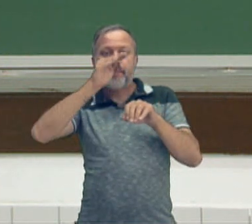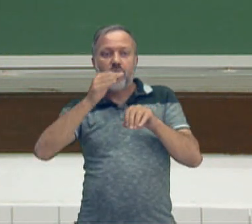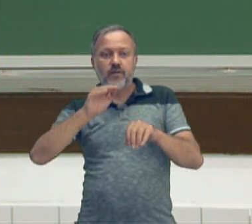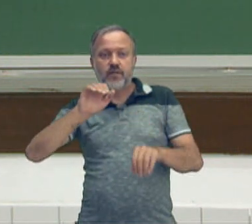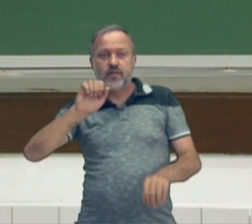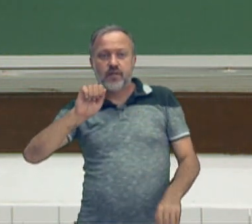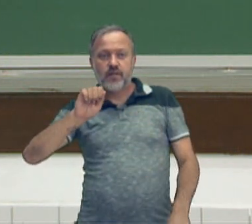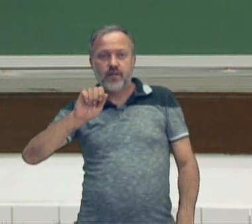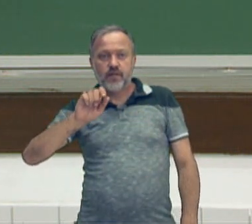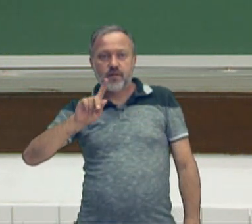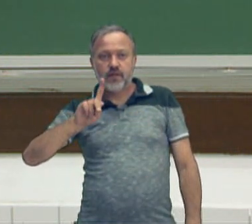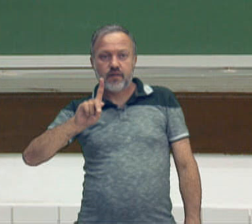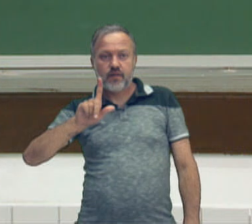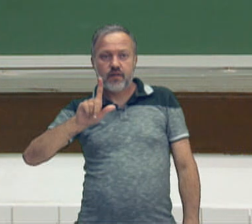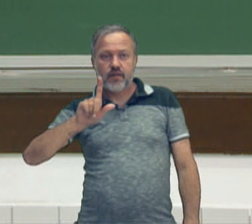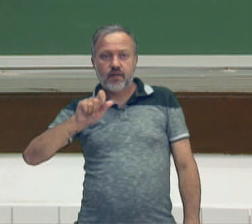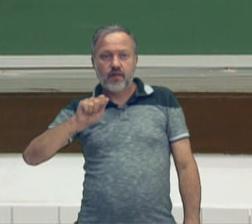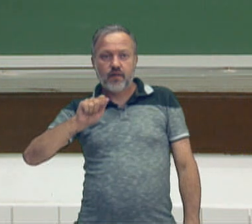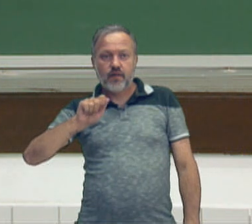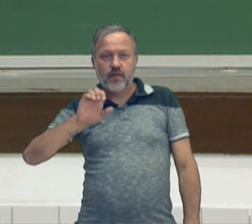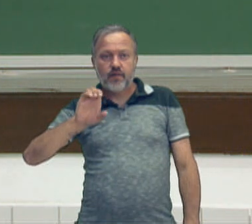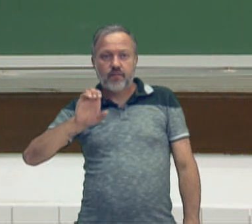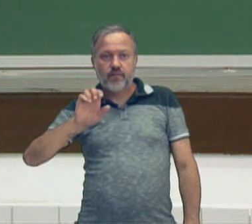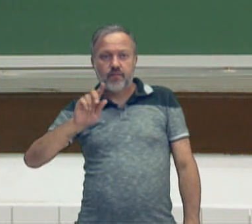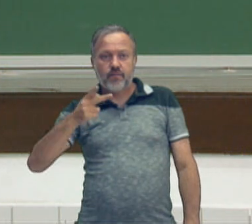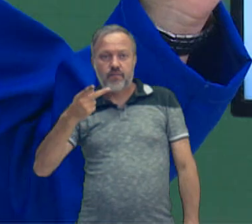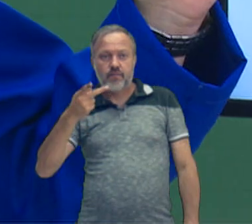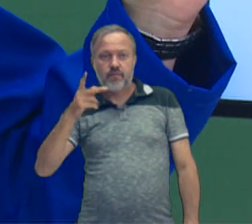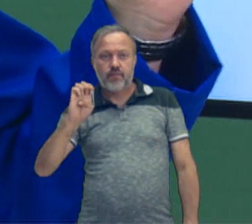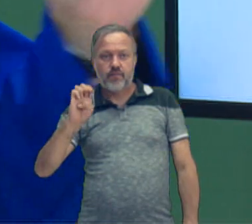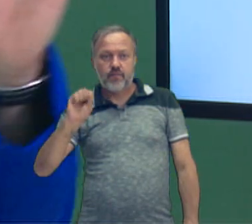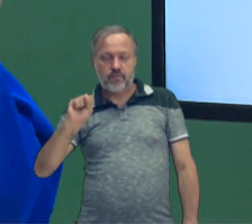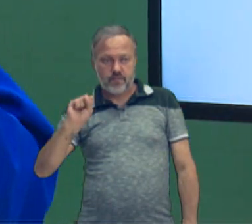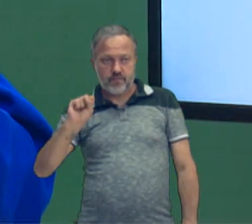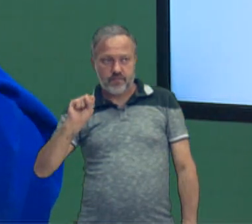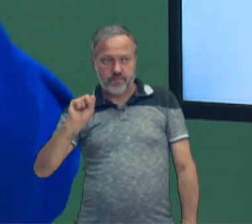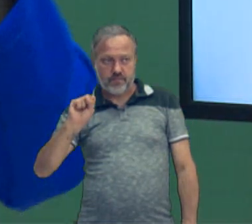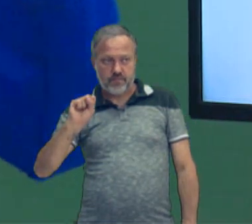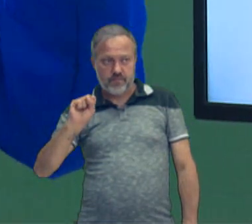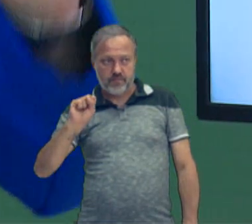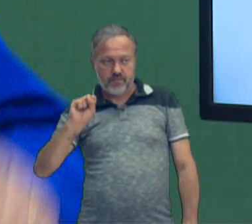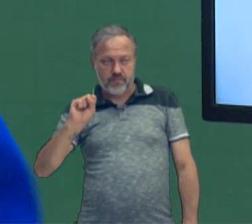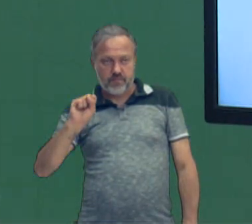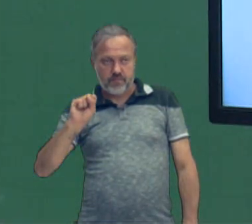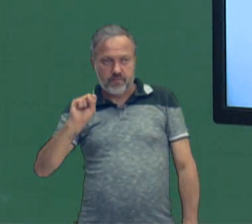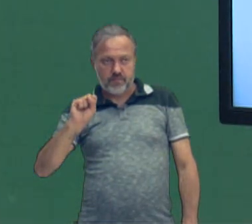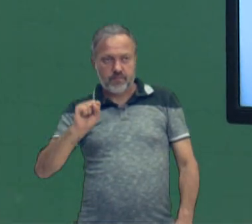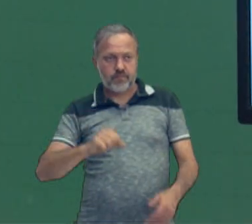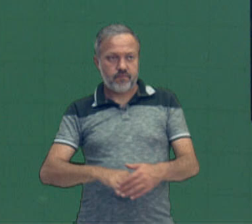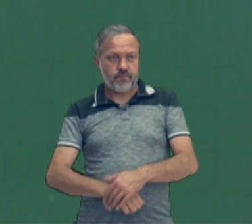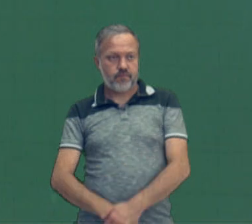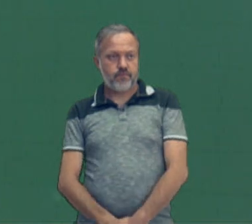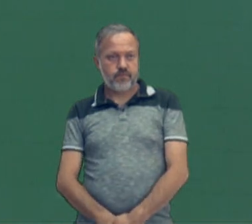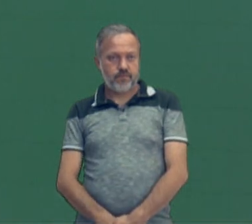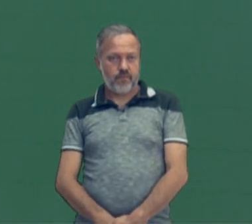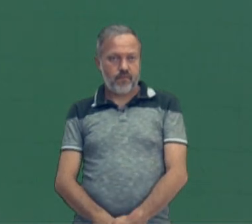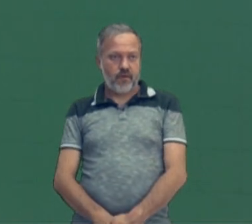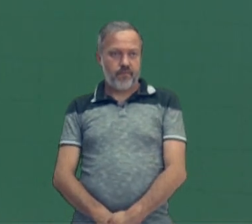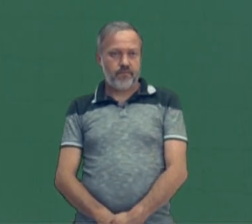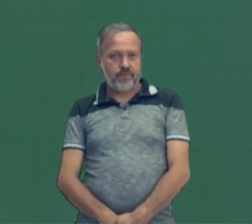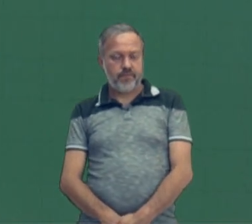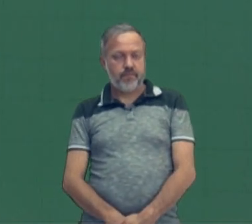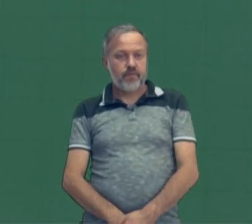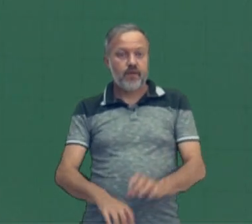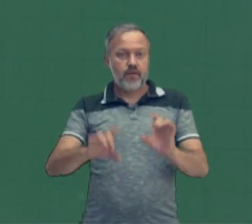na Flórida, tá, piazada? É nesse espaço ali, fica noroeste da Flórida, beleza? Só para